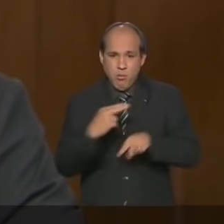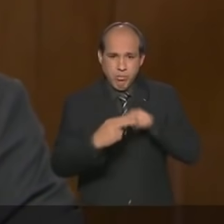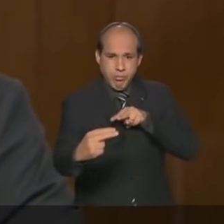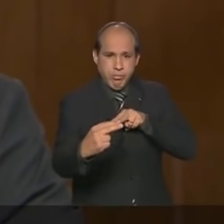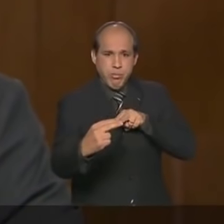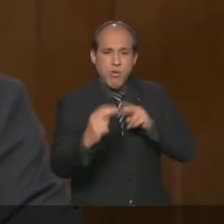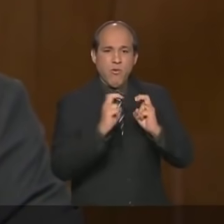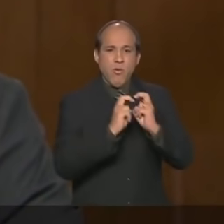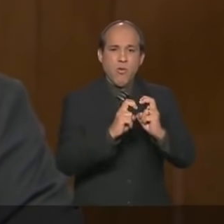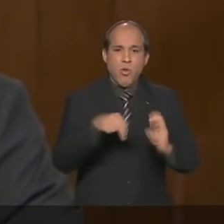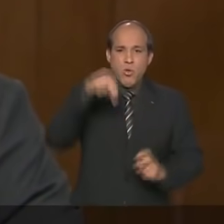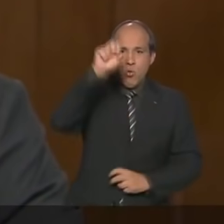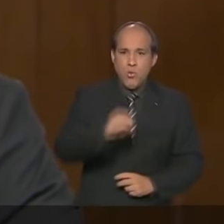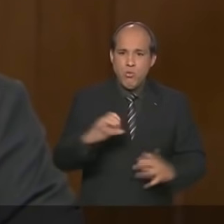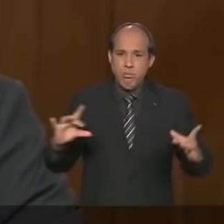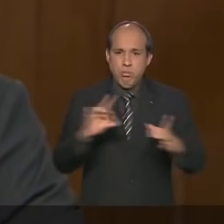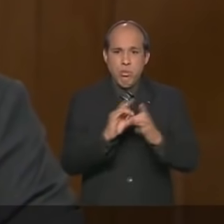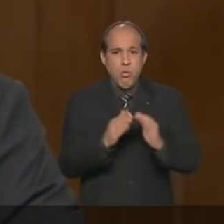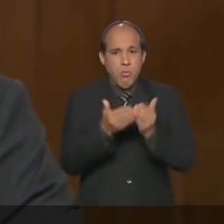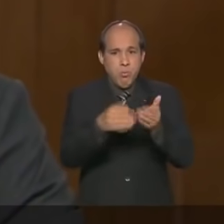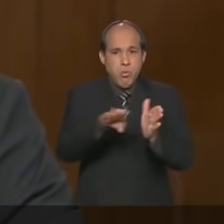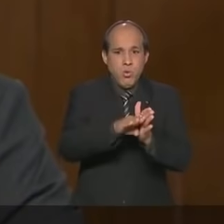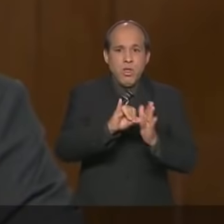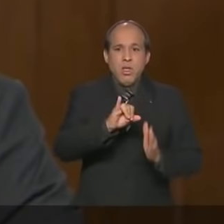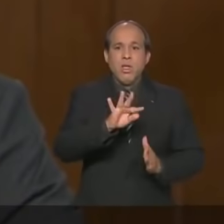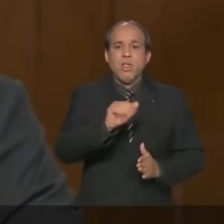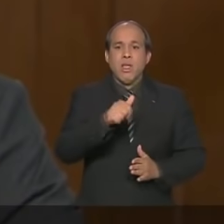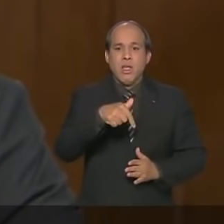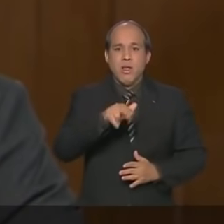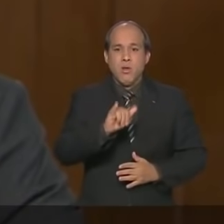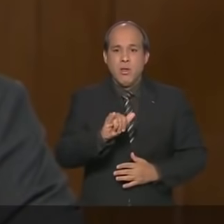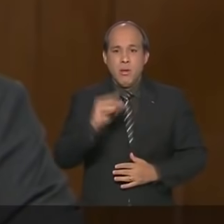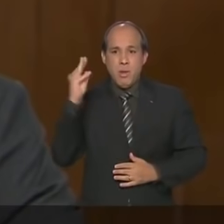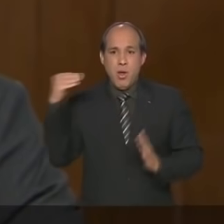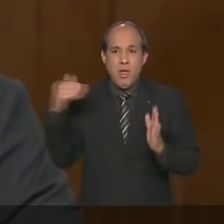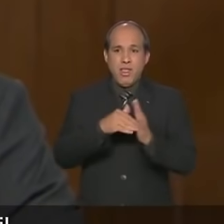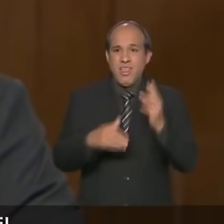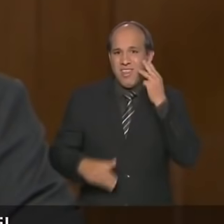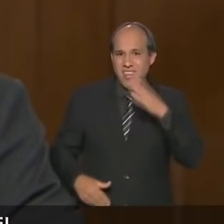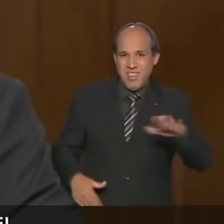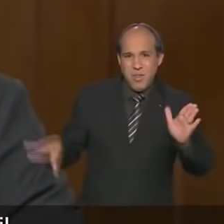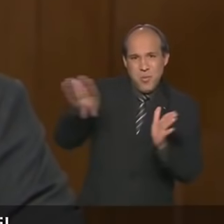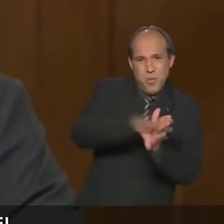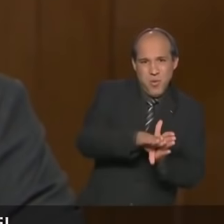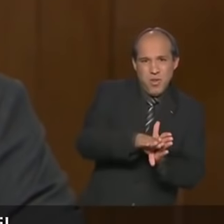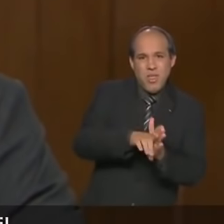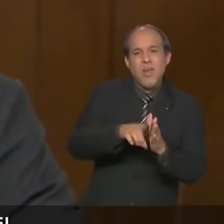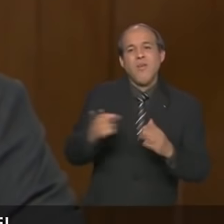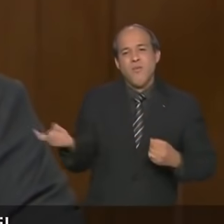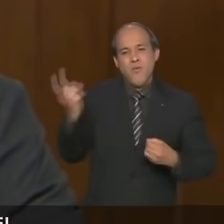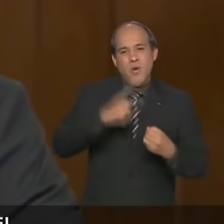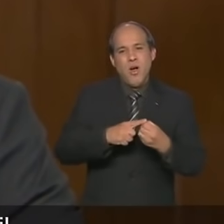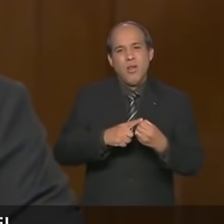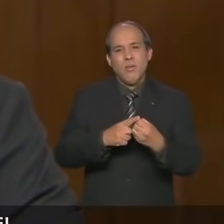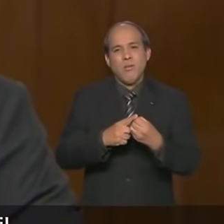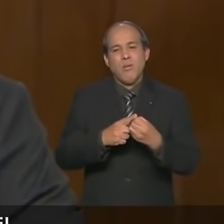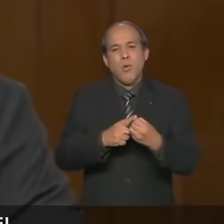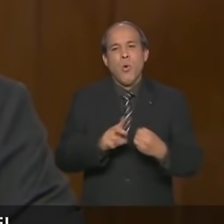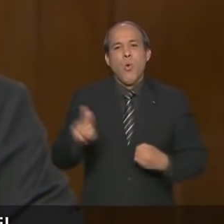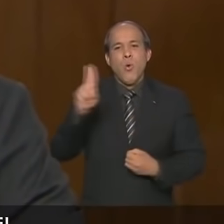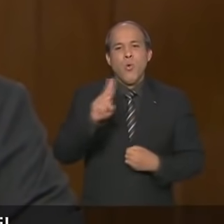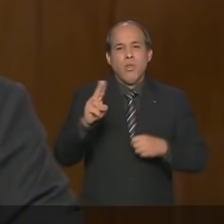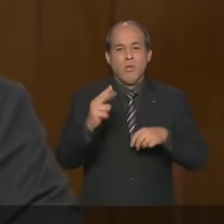que ligará o porto de Itaqui no Maranhão ao porto de Santos em São Paulo é a retomada do modal Ferroviário